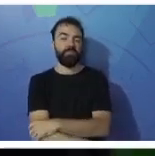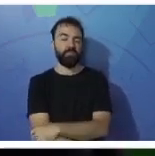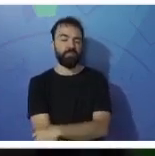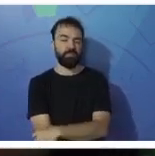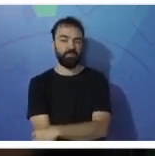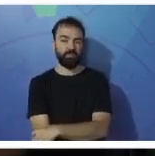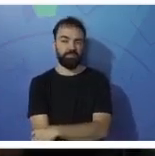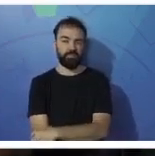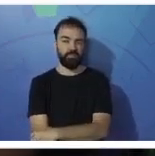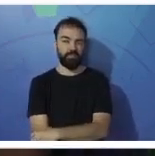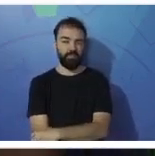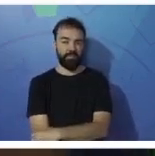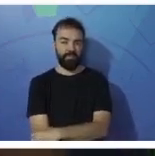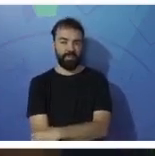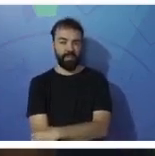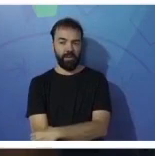crianças?